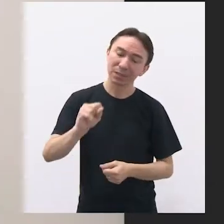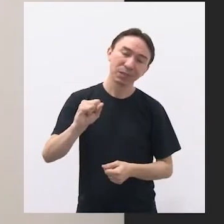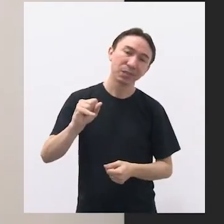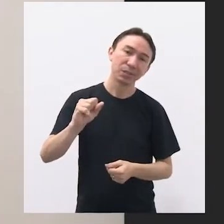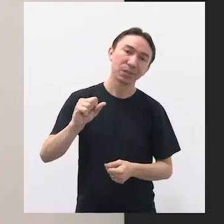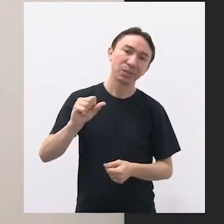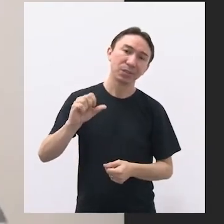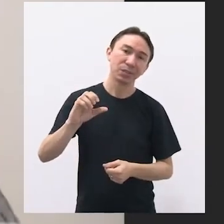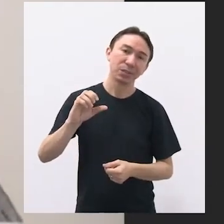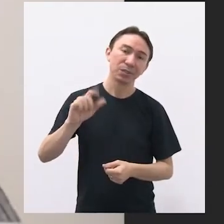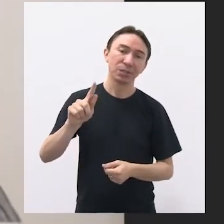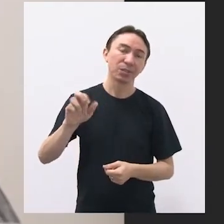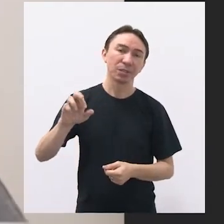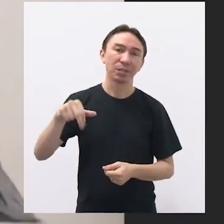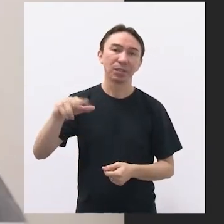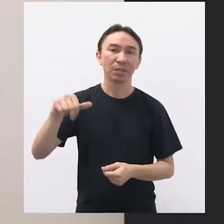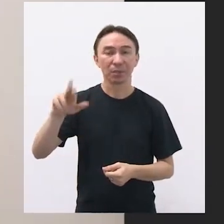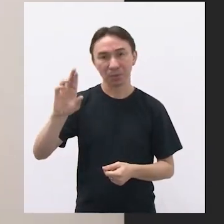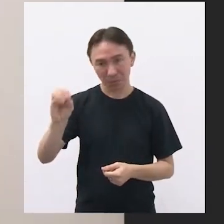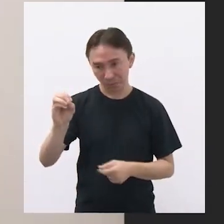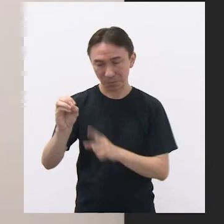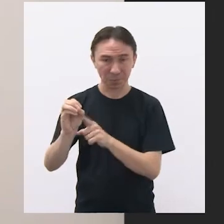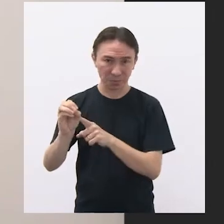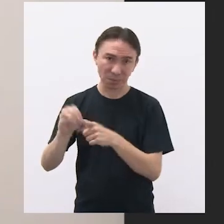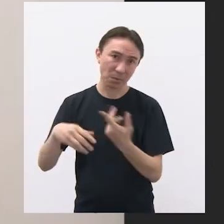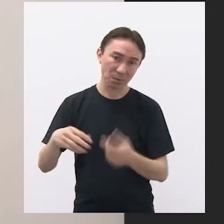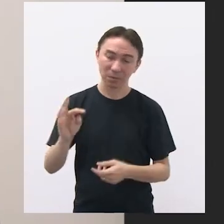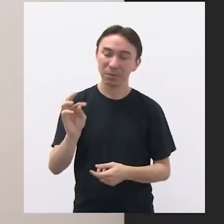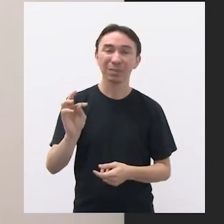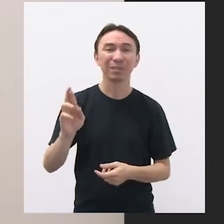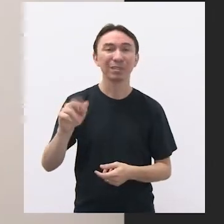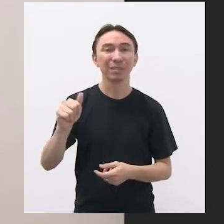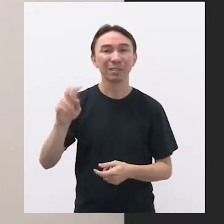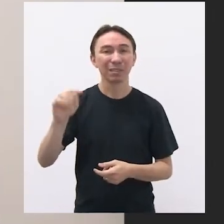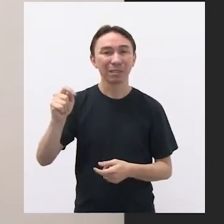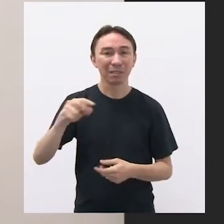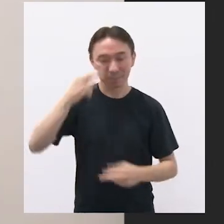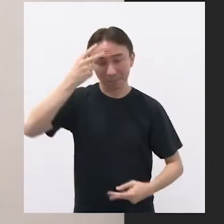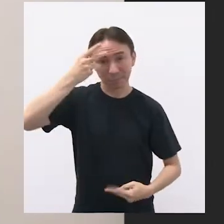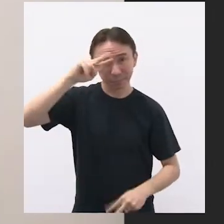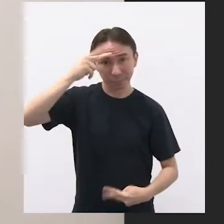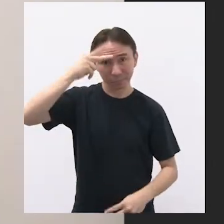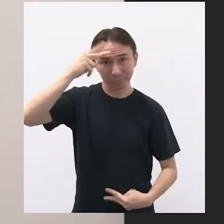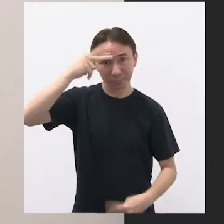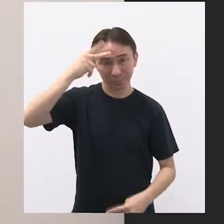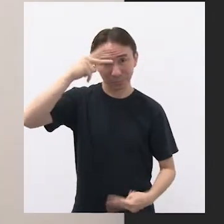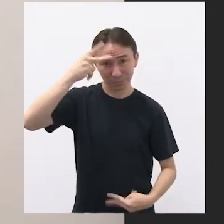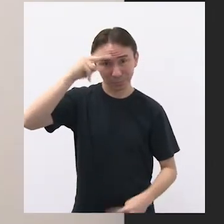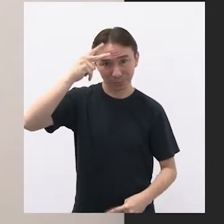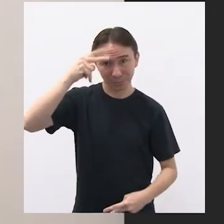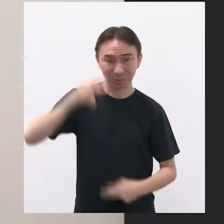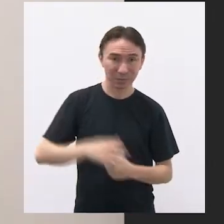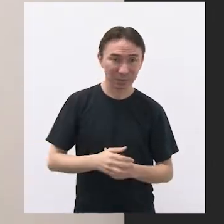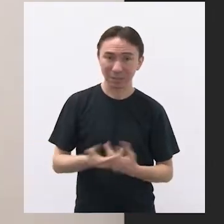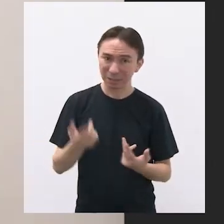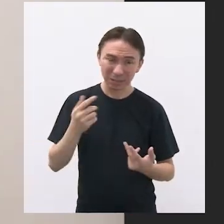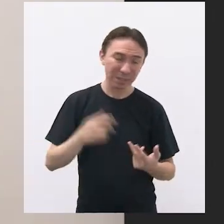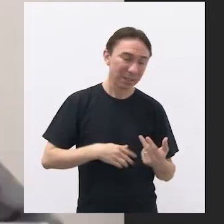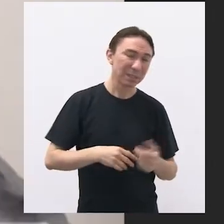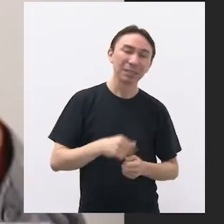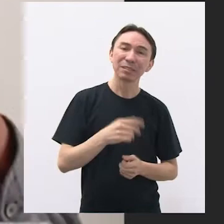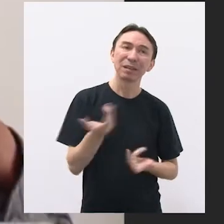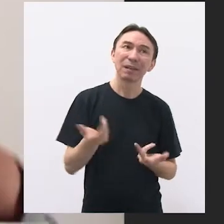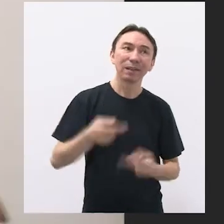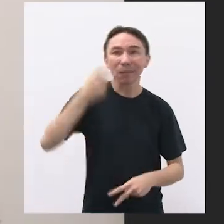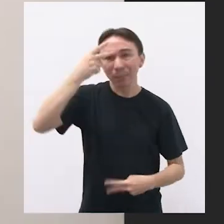que se reconhecem dentro do corpo biológico. Transgênero são as pessoas que não se reconhecem. E aí vocês podem estar falando